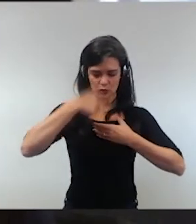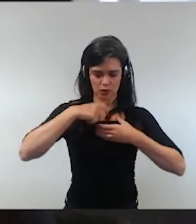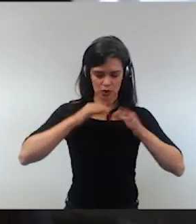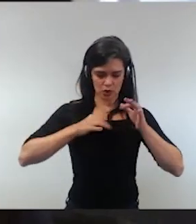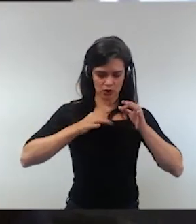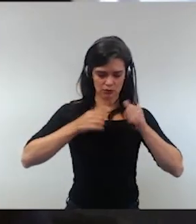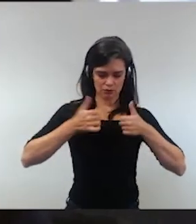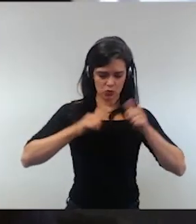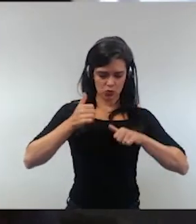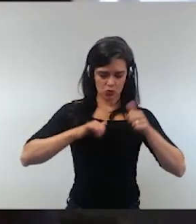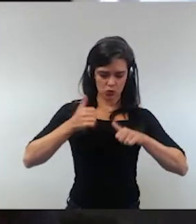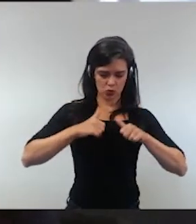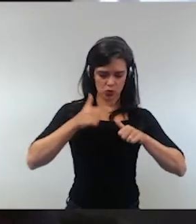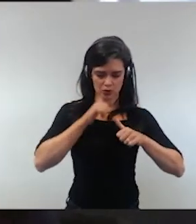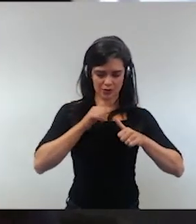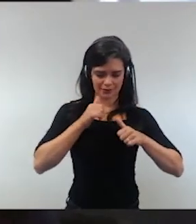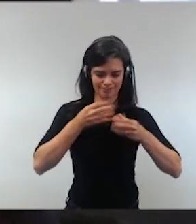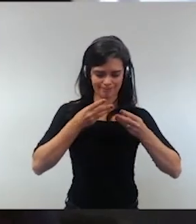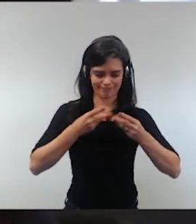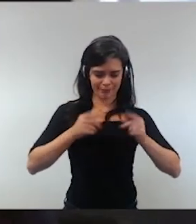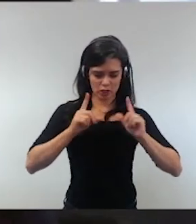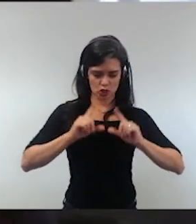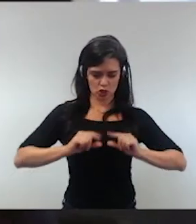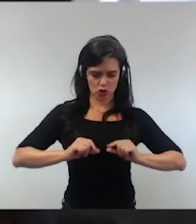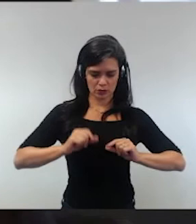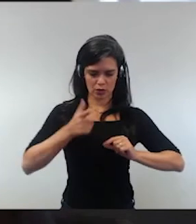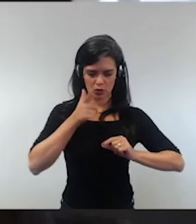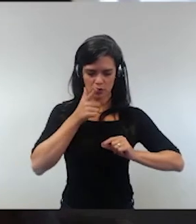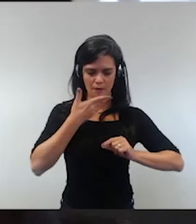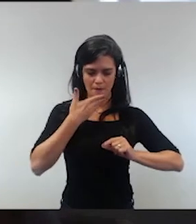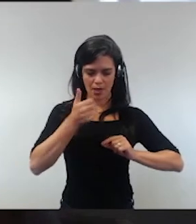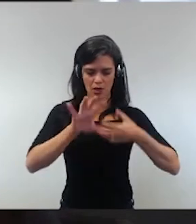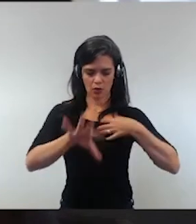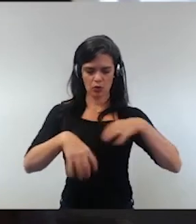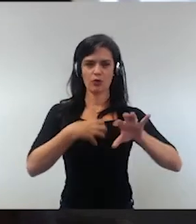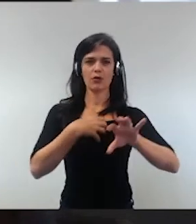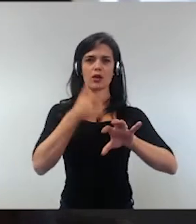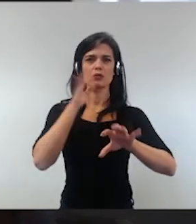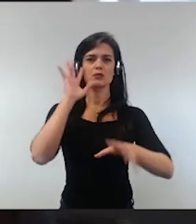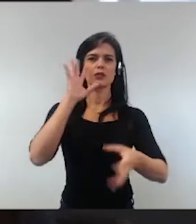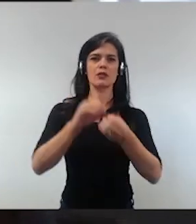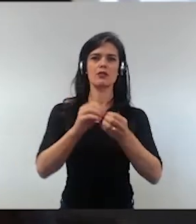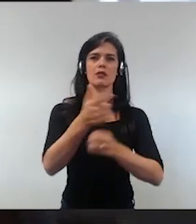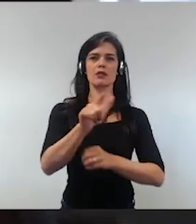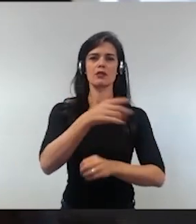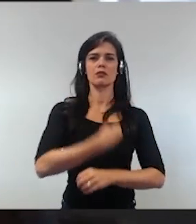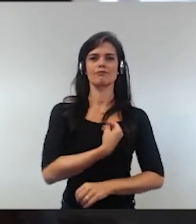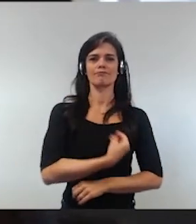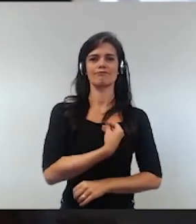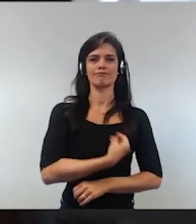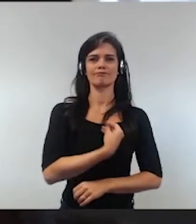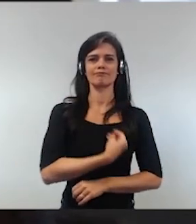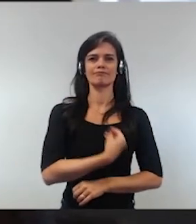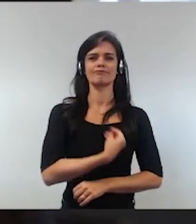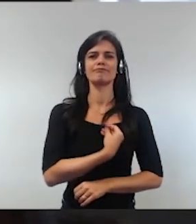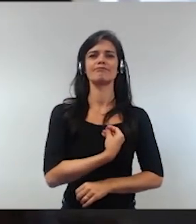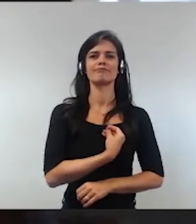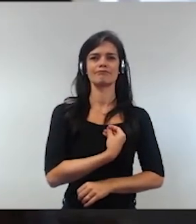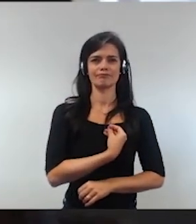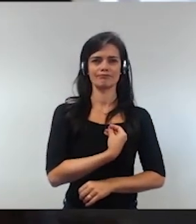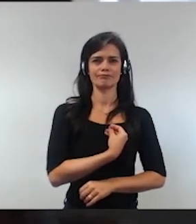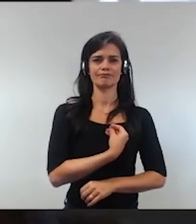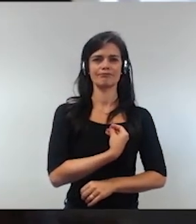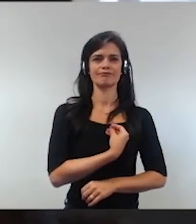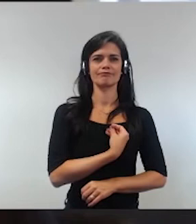desconstrua um pouco, né? E que faça com que você, se colocando no lugar do outro, você compreenda mais o outro, né? Que você